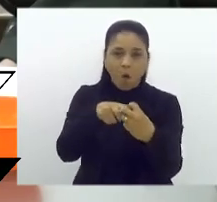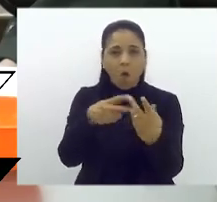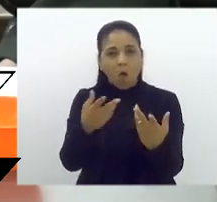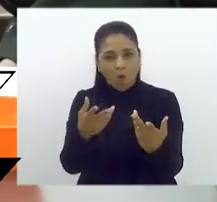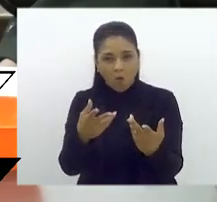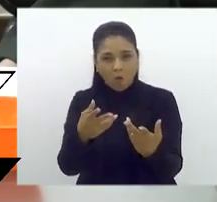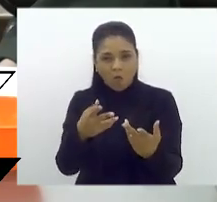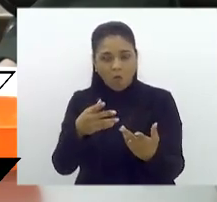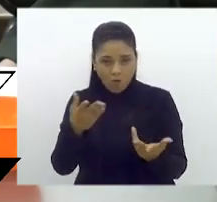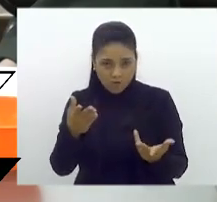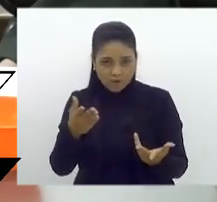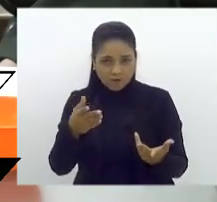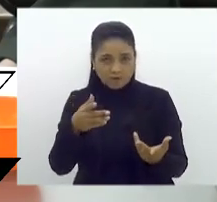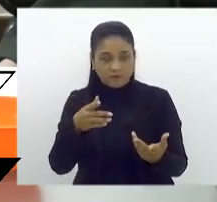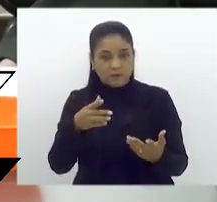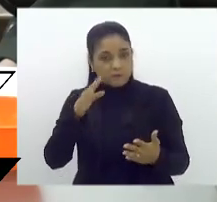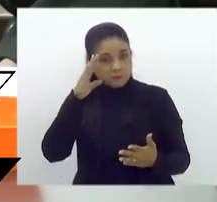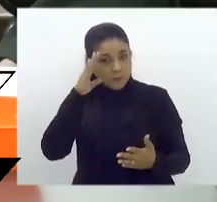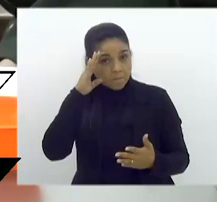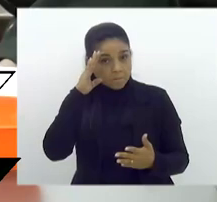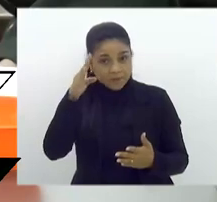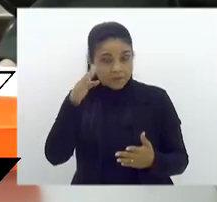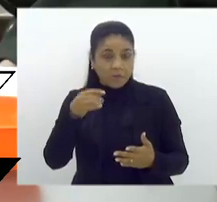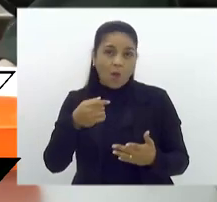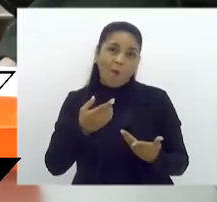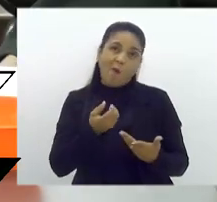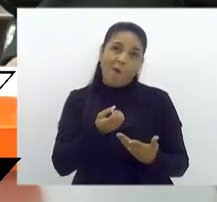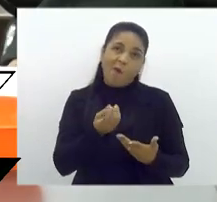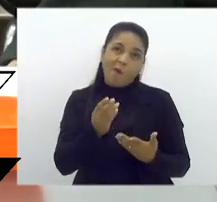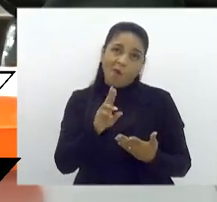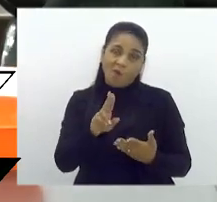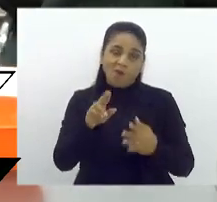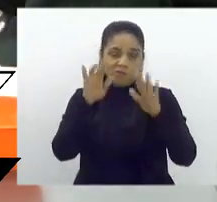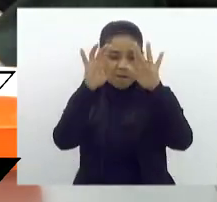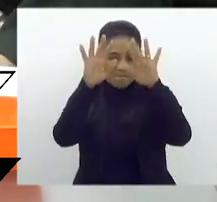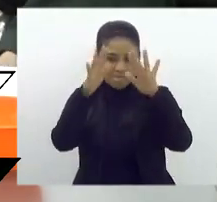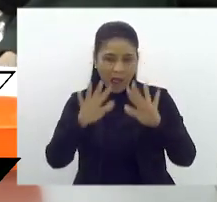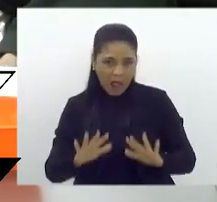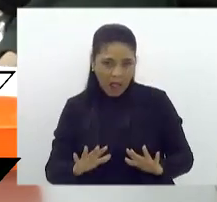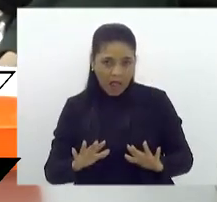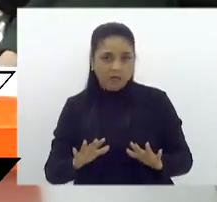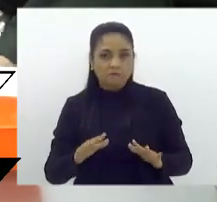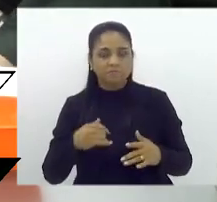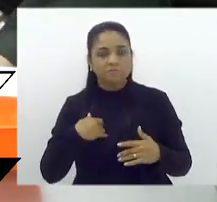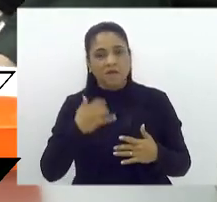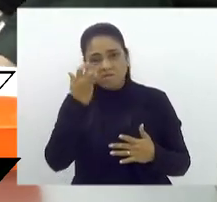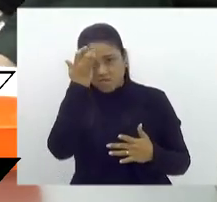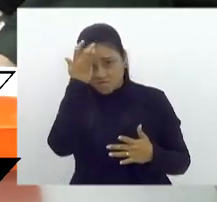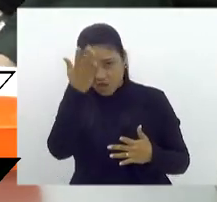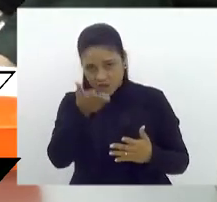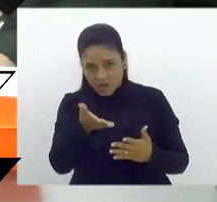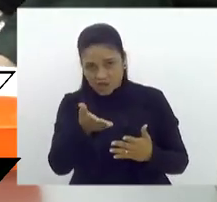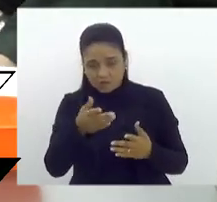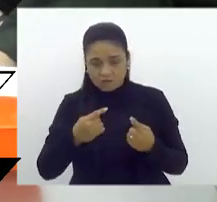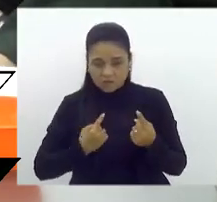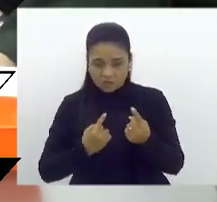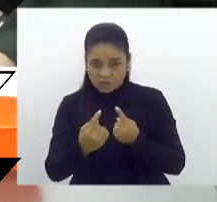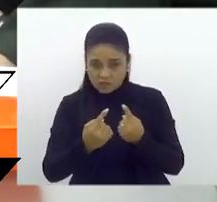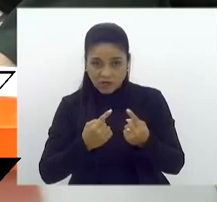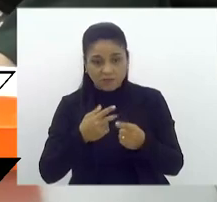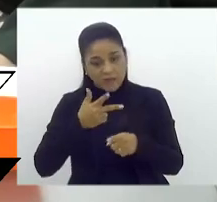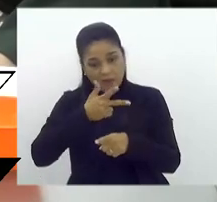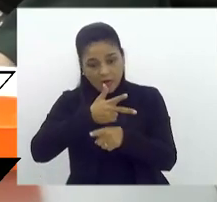quer seja por escorregamento de encostas, você tem uma densidade maior de